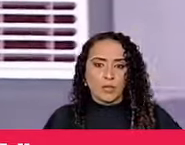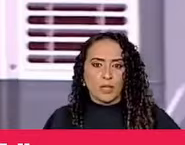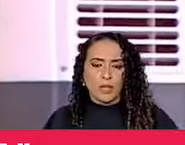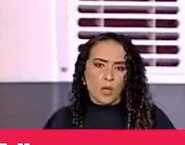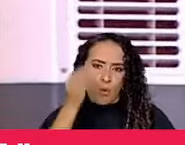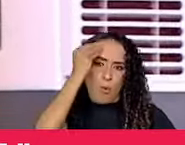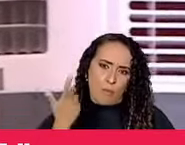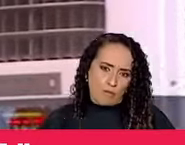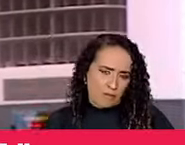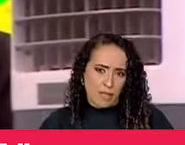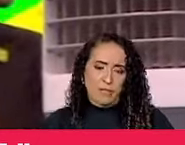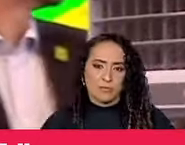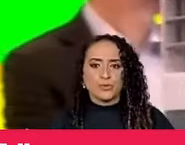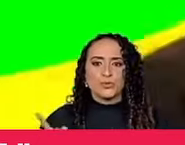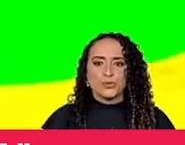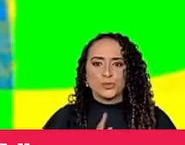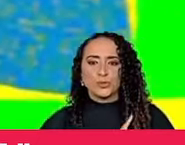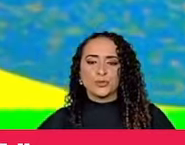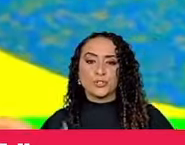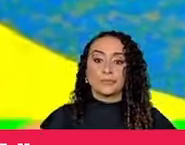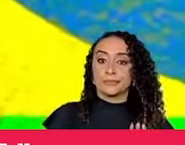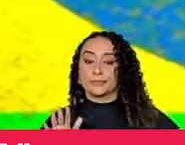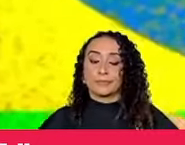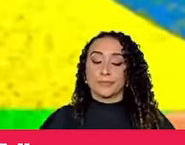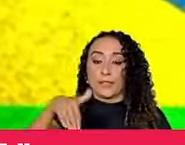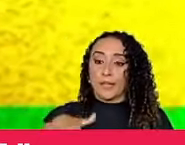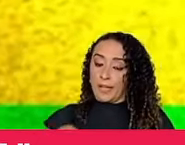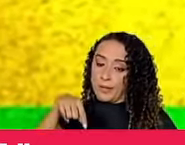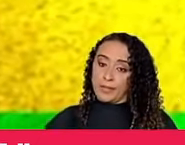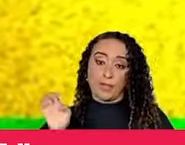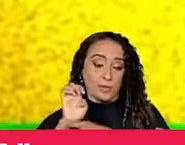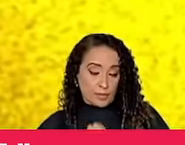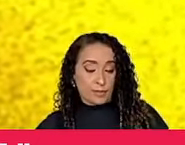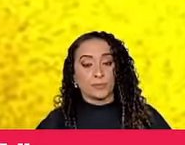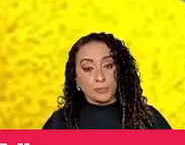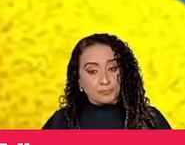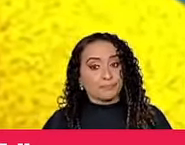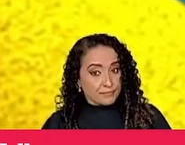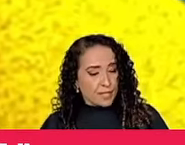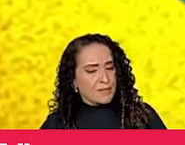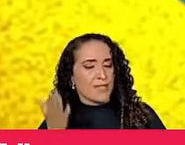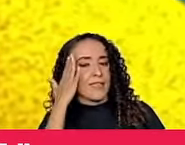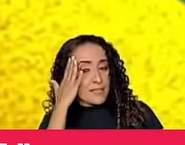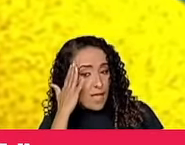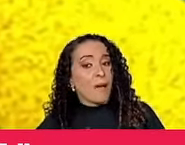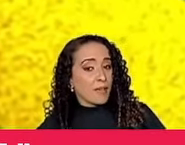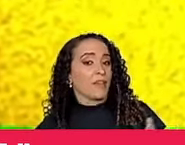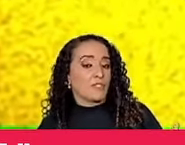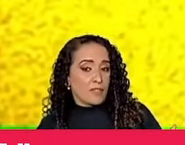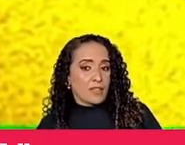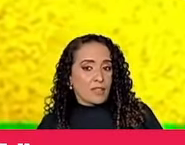totalmente culpa pelo tipo de governante que, de vez em quando, é eleito aqui nesse estado. Né? Vocês sabem a